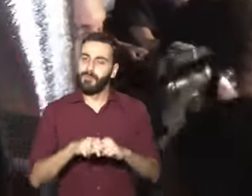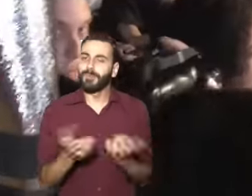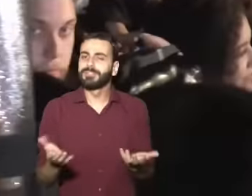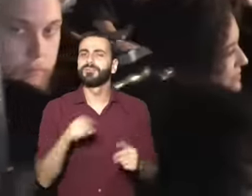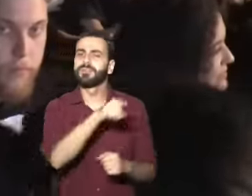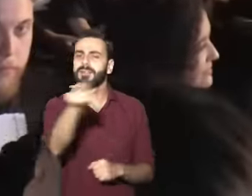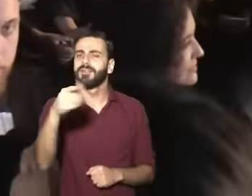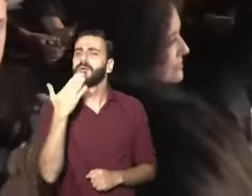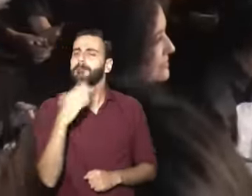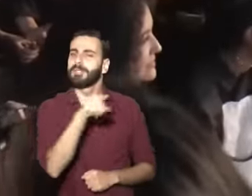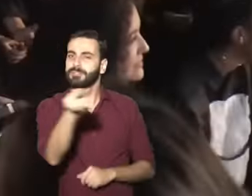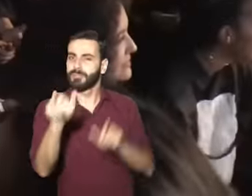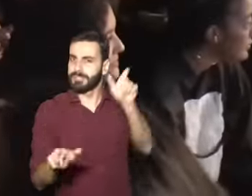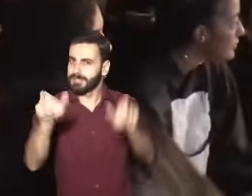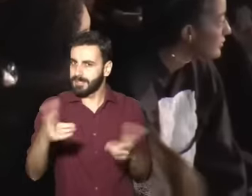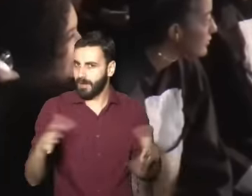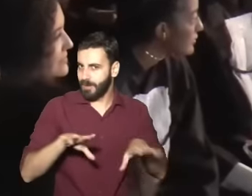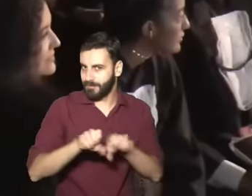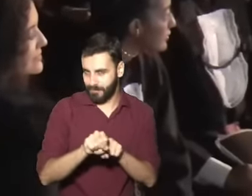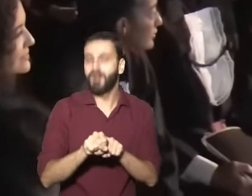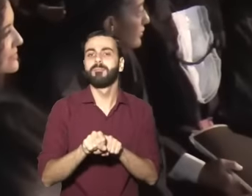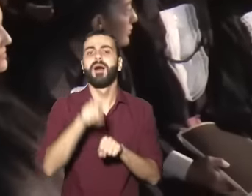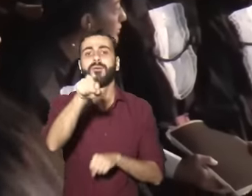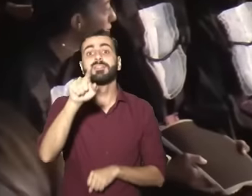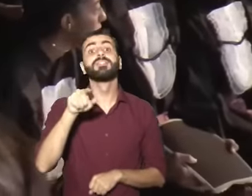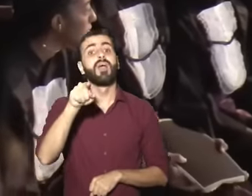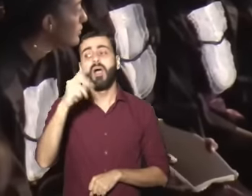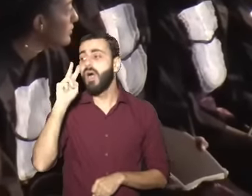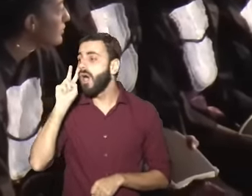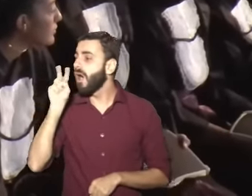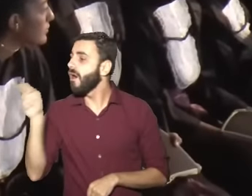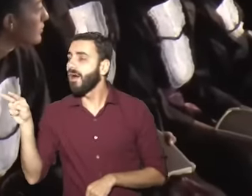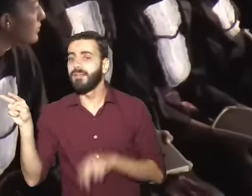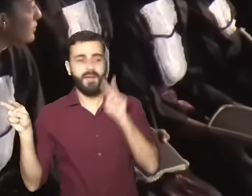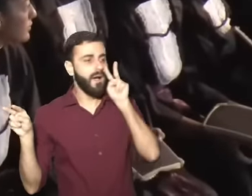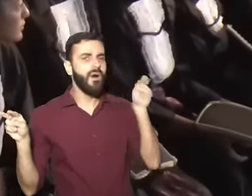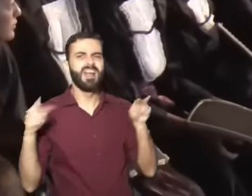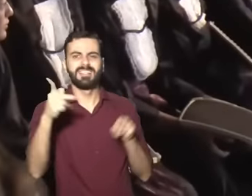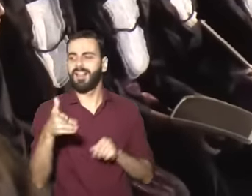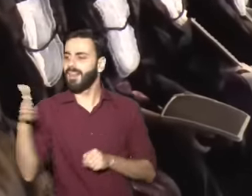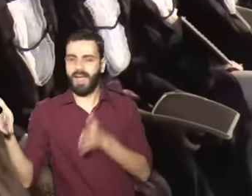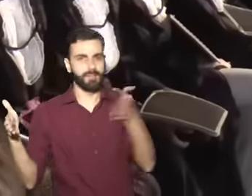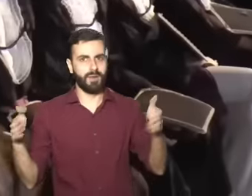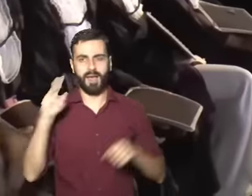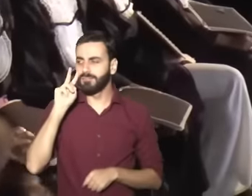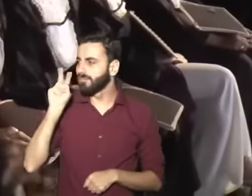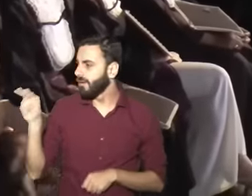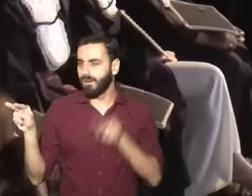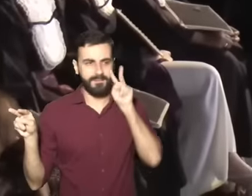quero convidar você, formando, mais uma vez, a olhar para quem está sentado do seu lado.